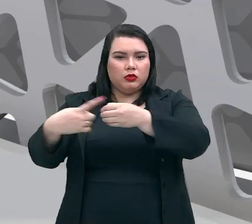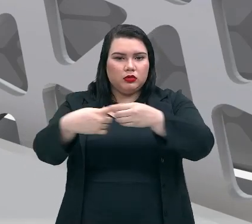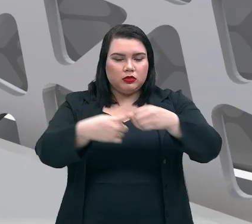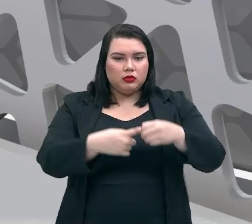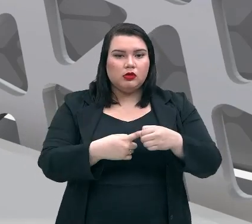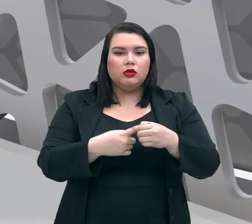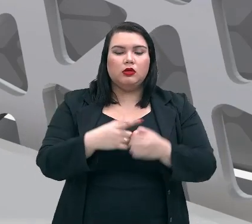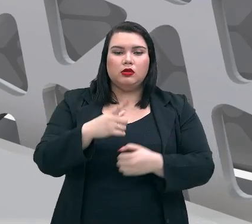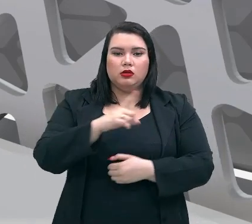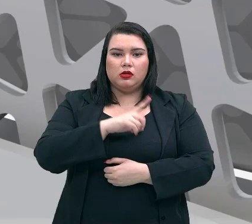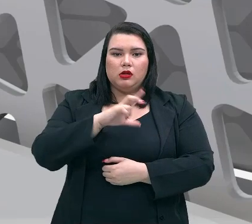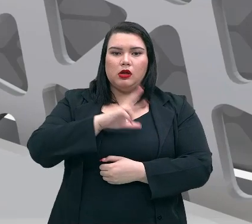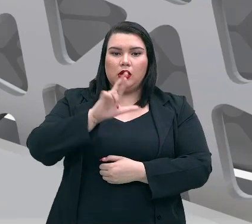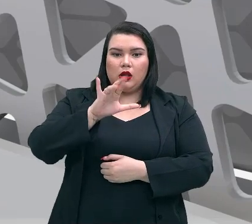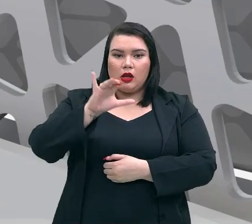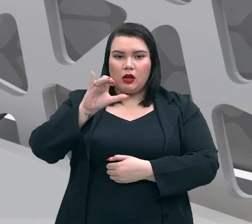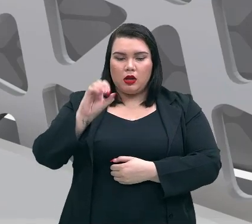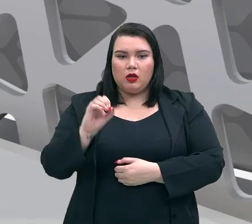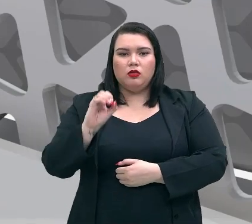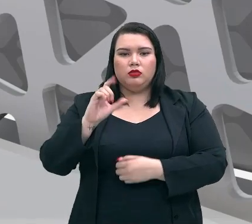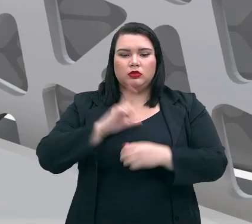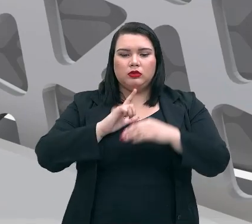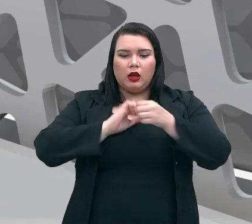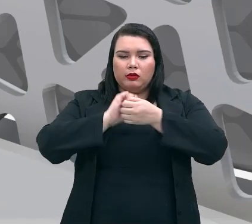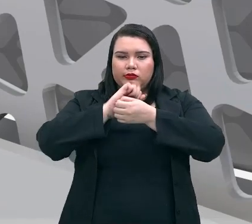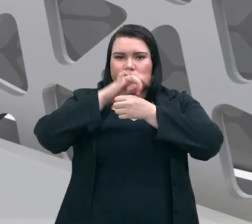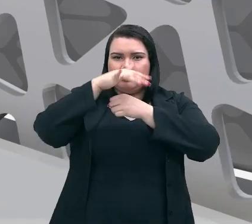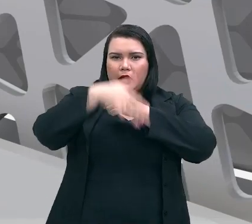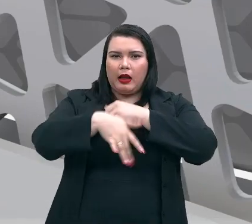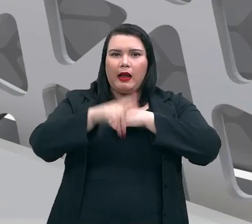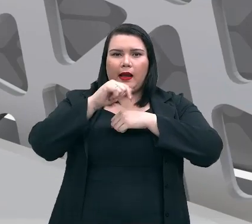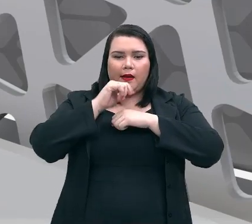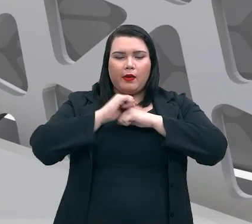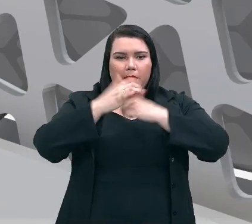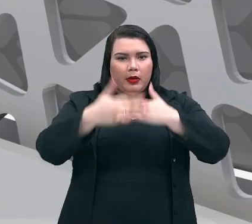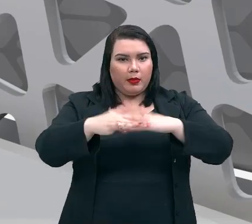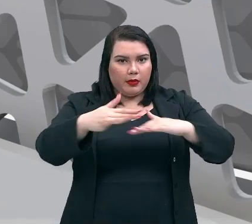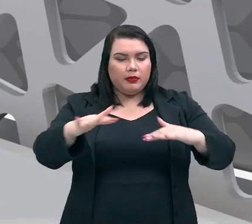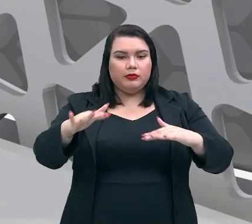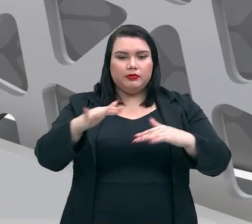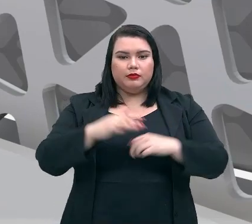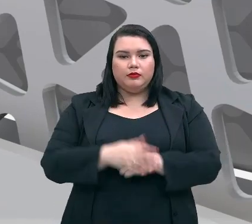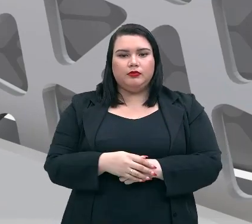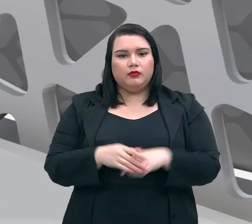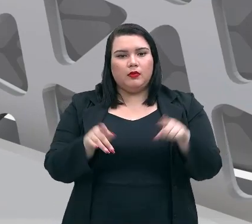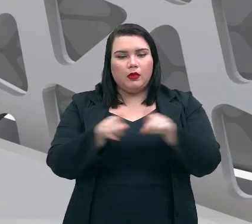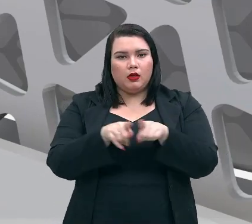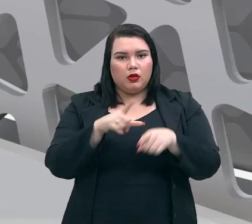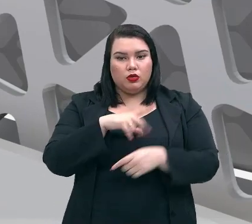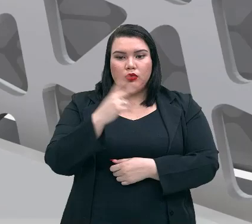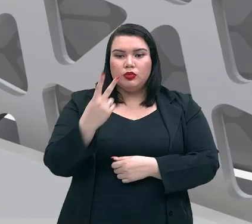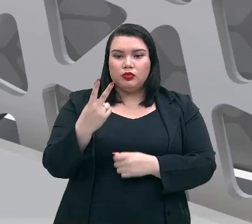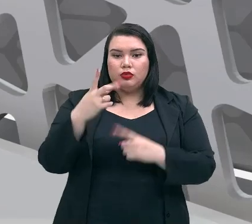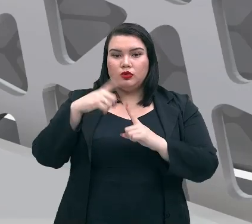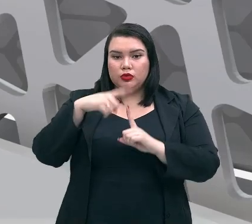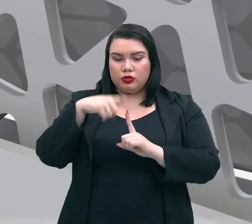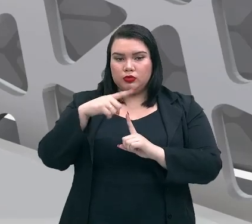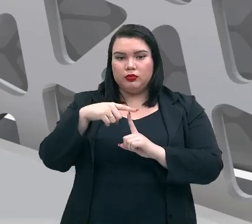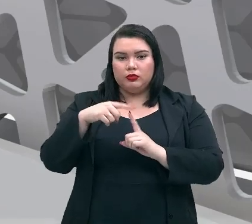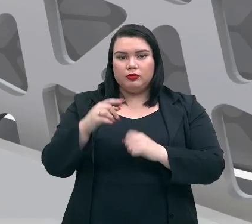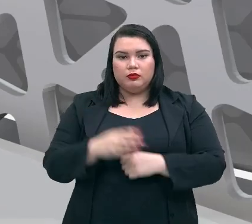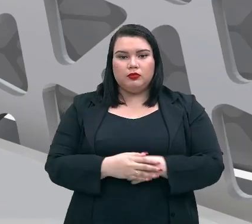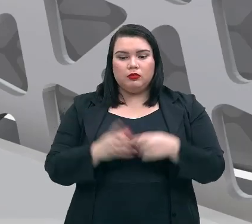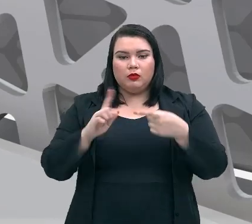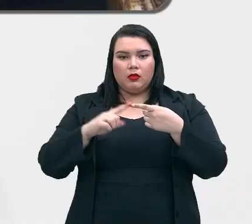rios, né, que acabam formando aí bastante corredeiras também. Tá? Então, nós também teremos essa classificação aí dos rios, que são os rios